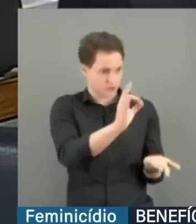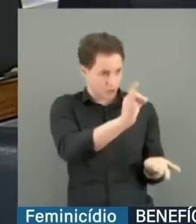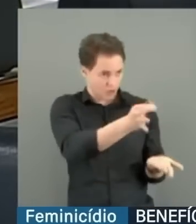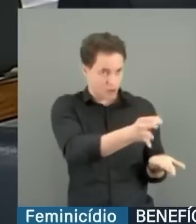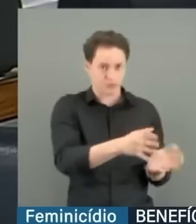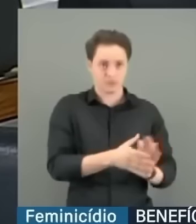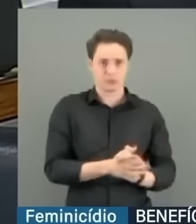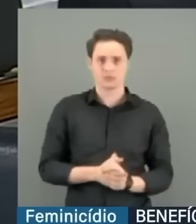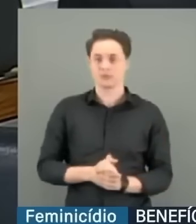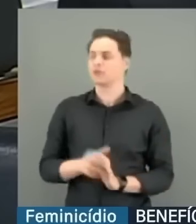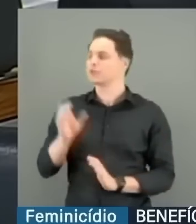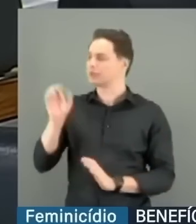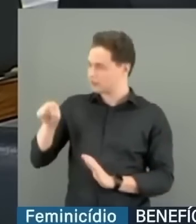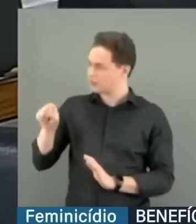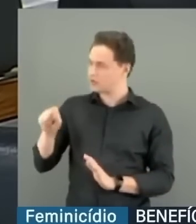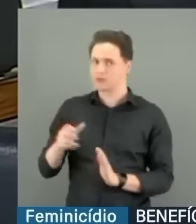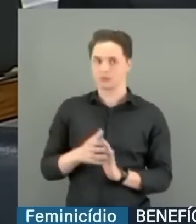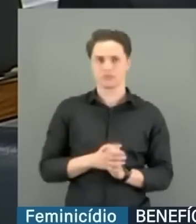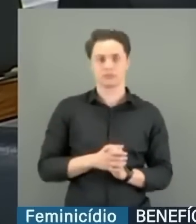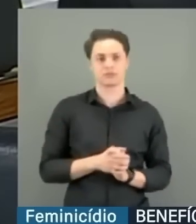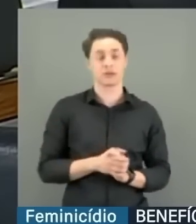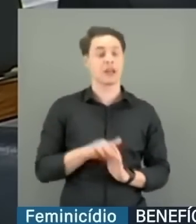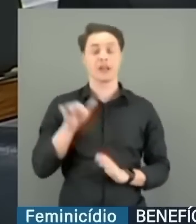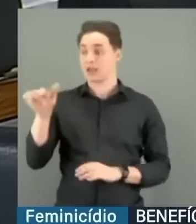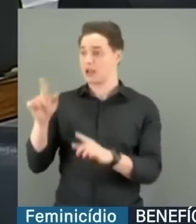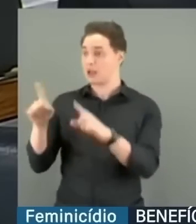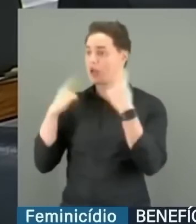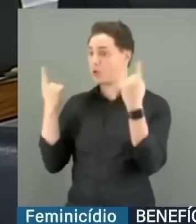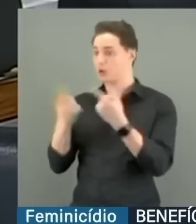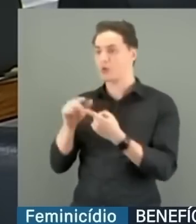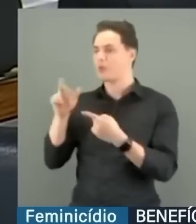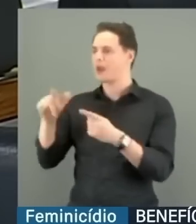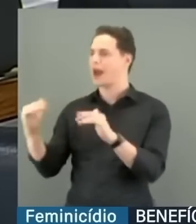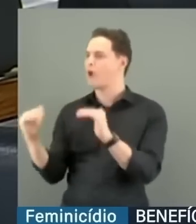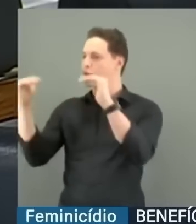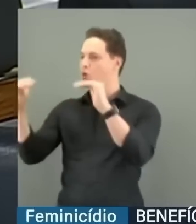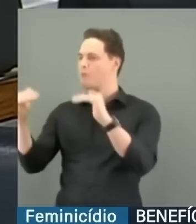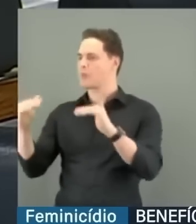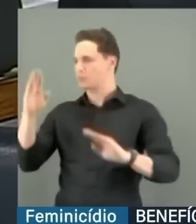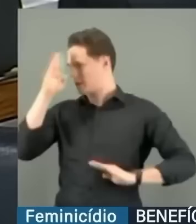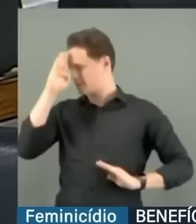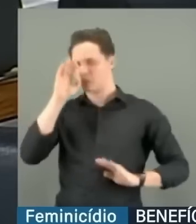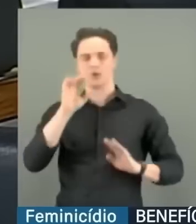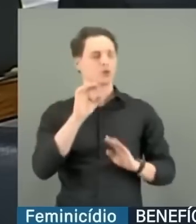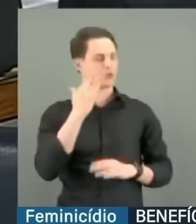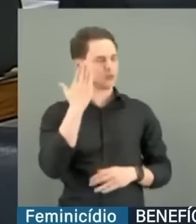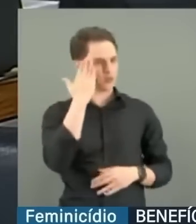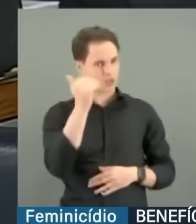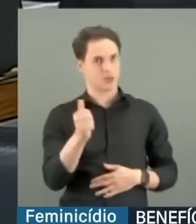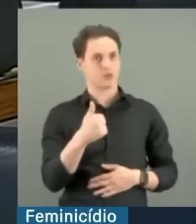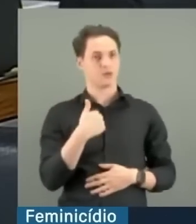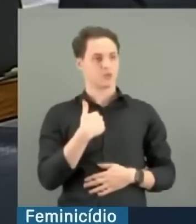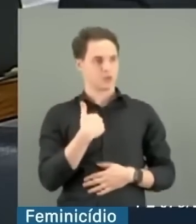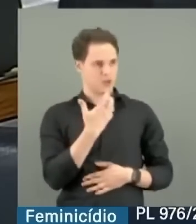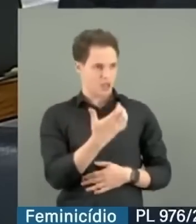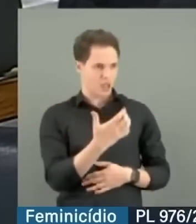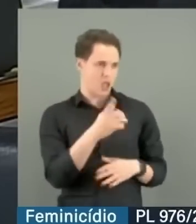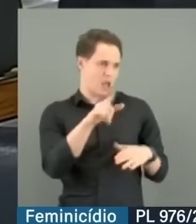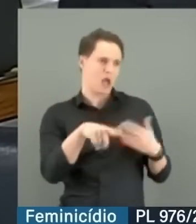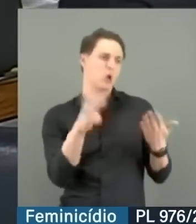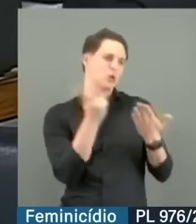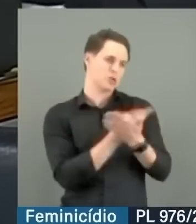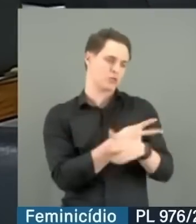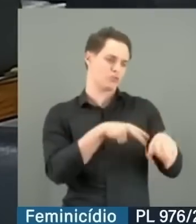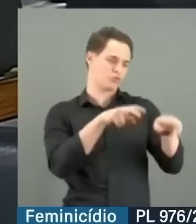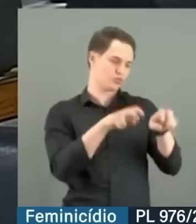É, aquela era uma exceção. Era uma não exceção. Era reunião do alto comando de nada. Eu sei, mas não é isso que eu estou lhe perguntando. Todo mundo está sendo uma exceção. O senhor está dizendo que é uma exceção.